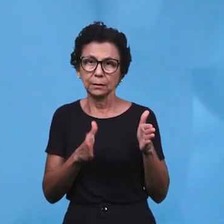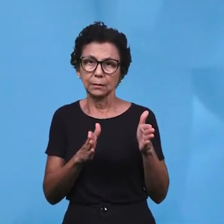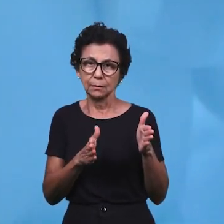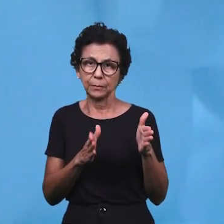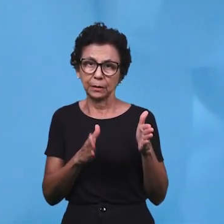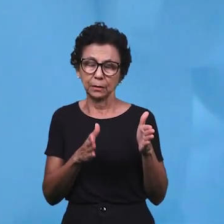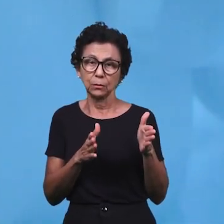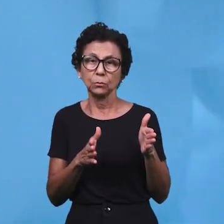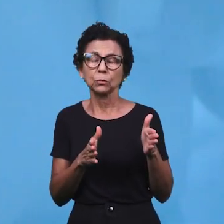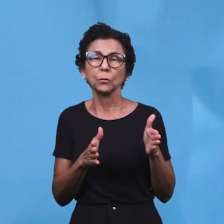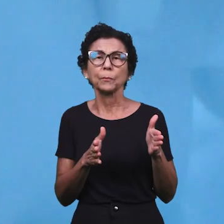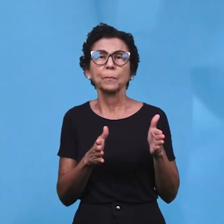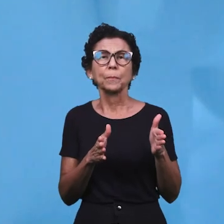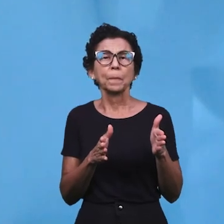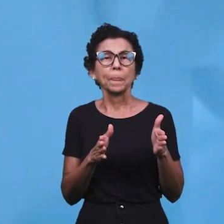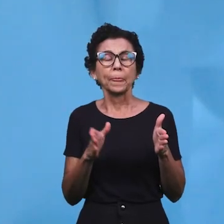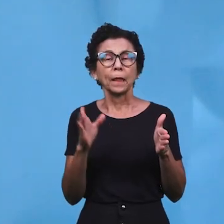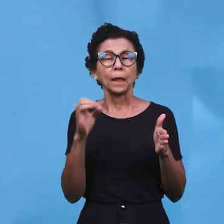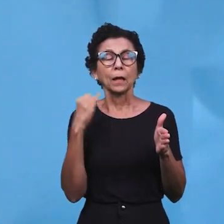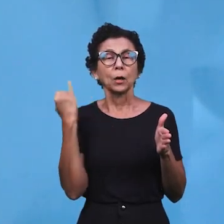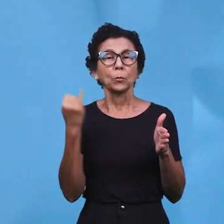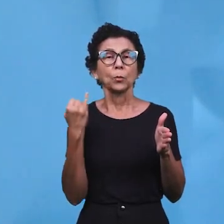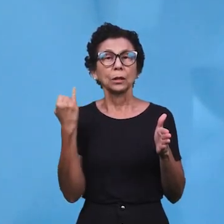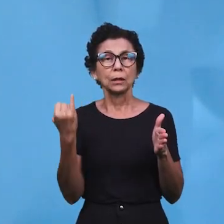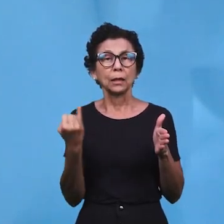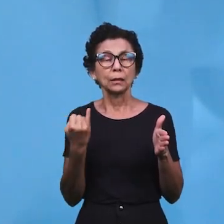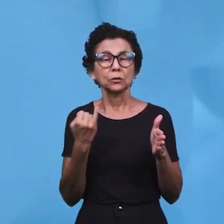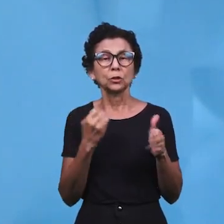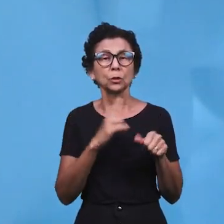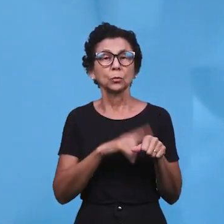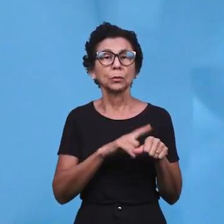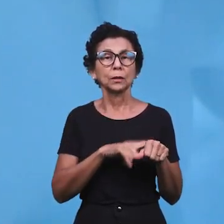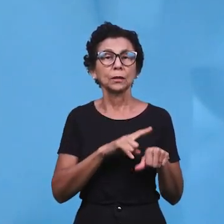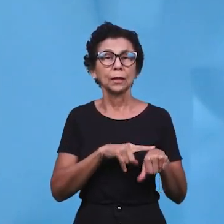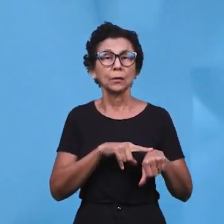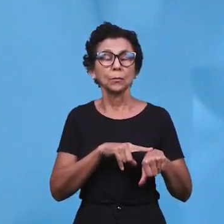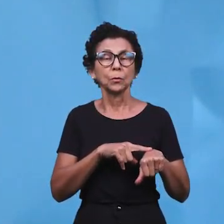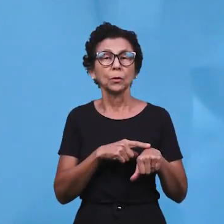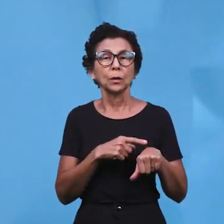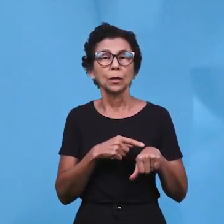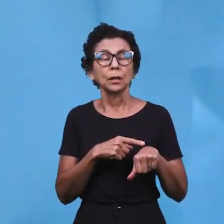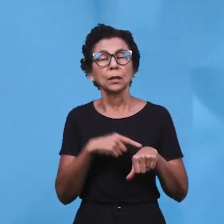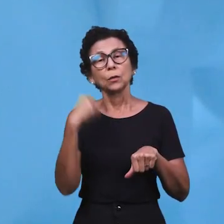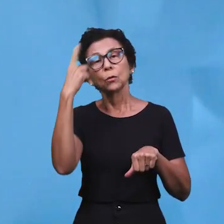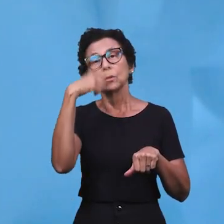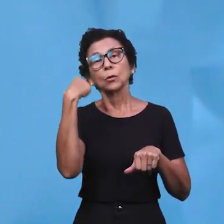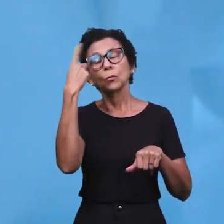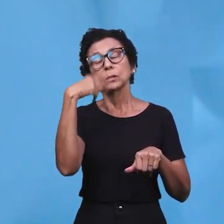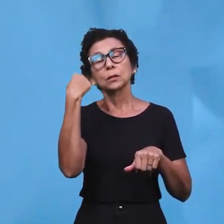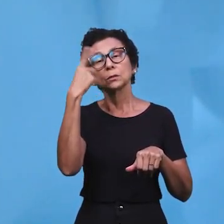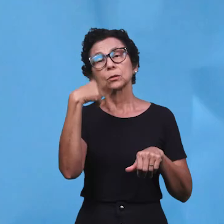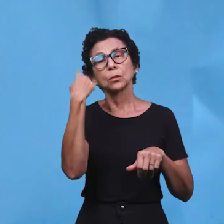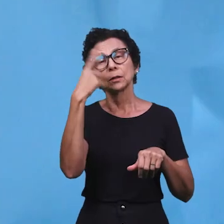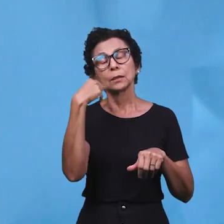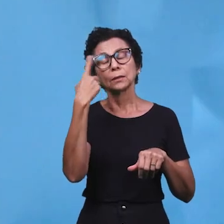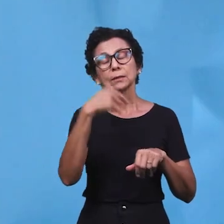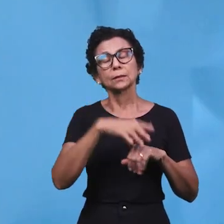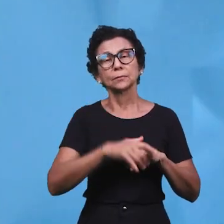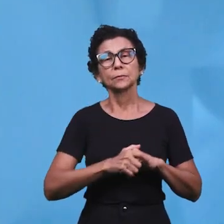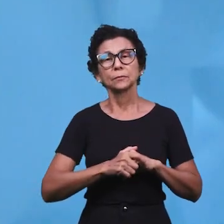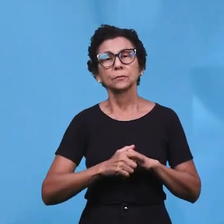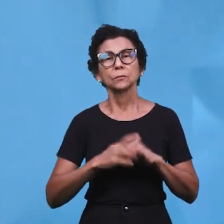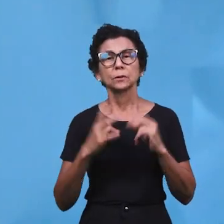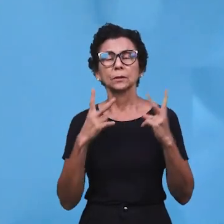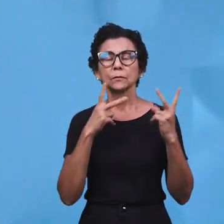isso é muito importante o tempo e a quantidade que essas crianças e adolescentes passam durante